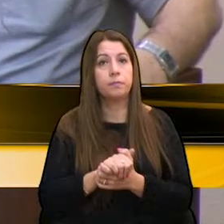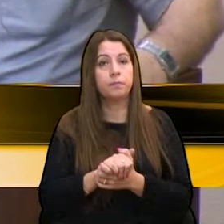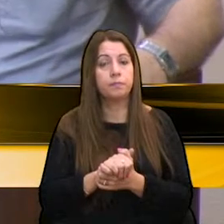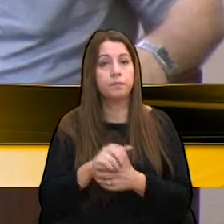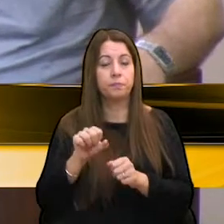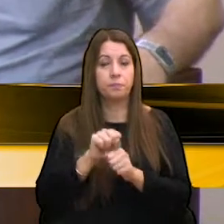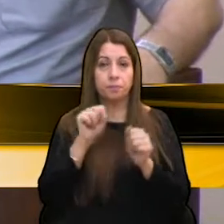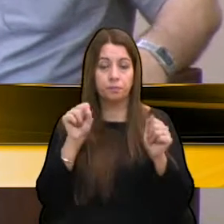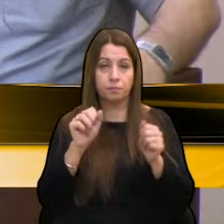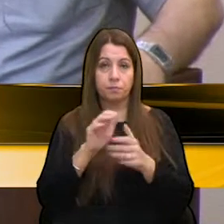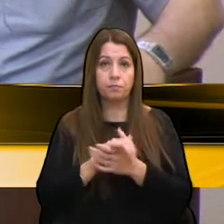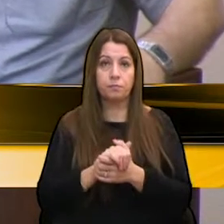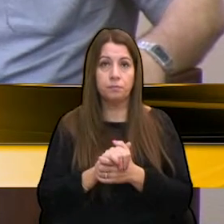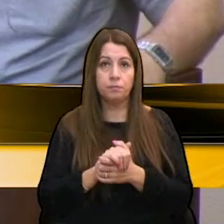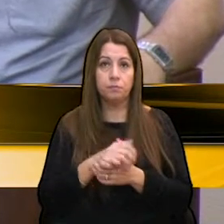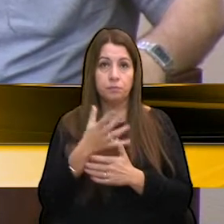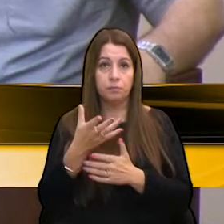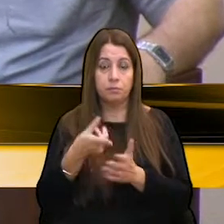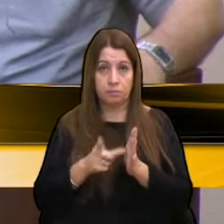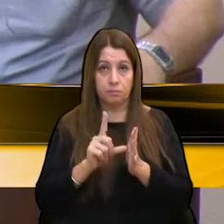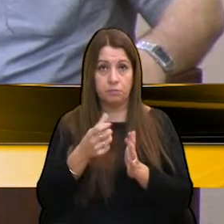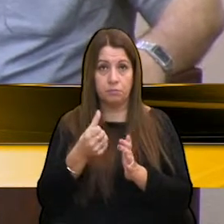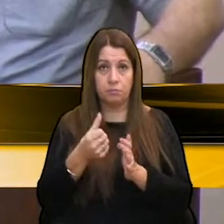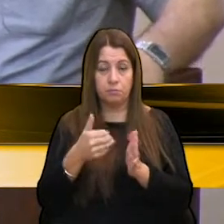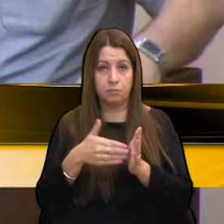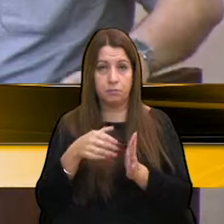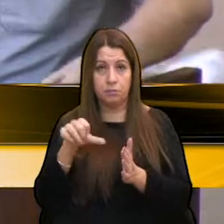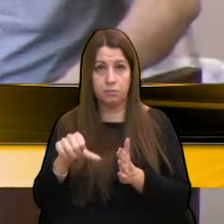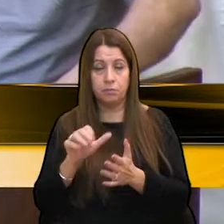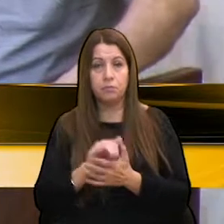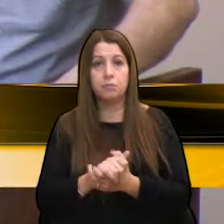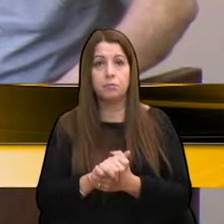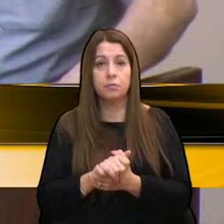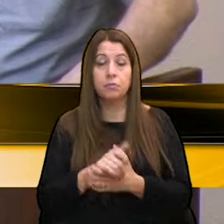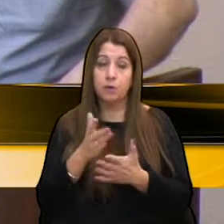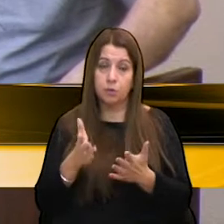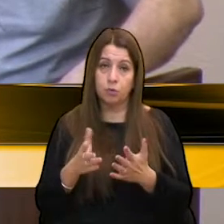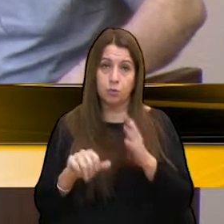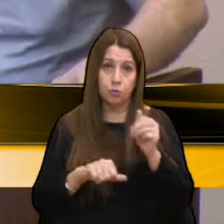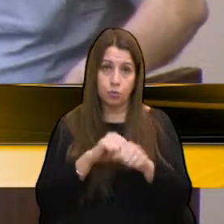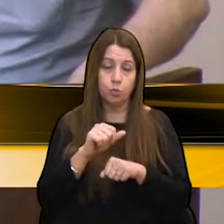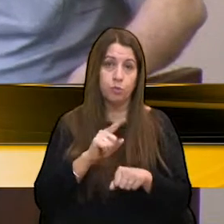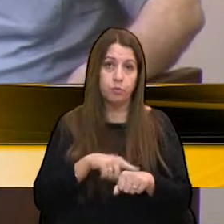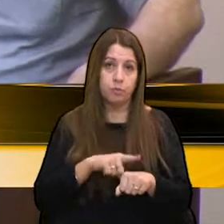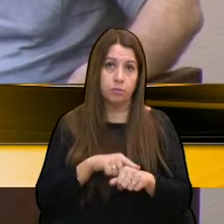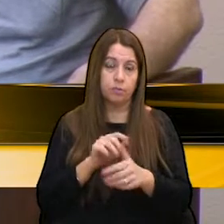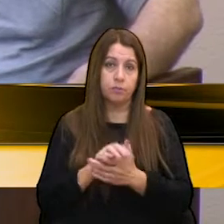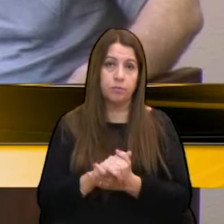das 6 da manhã, era 6 da manhã às 9, né? E agora,